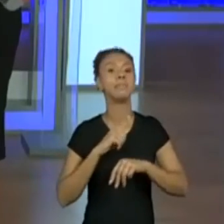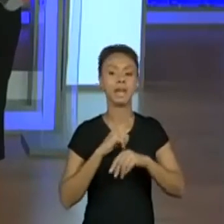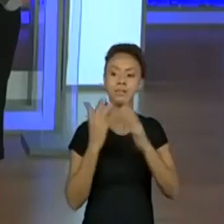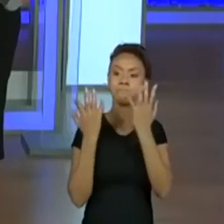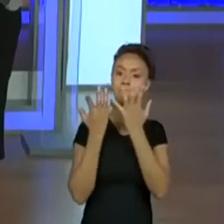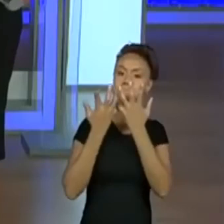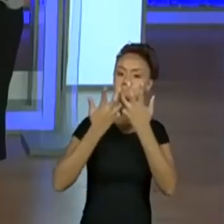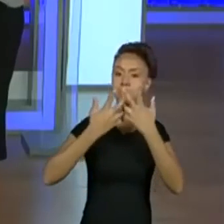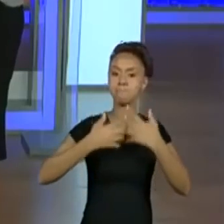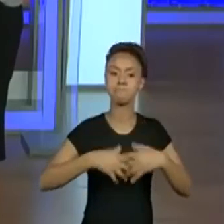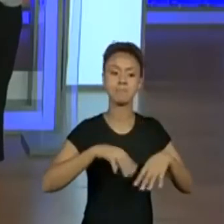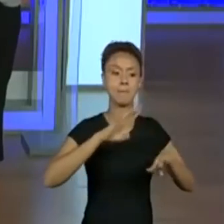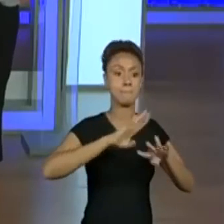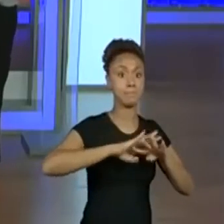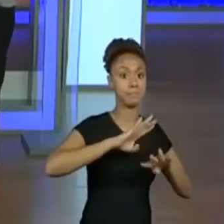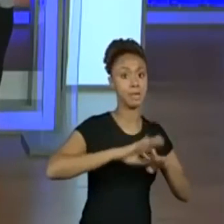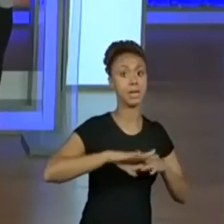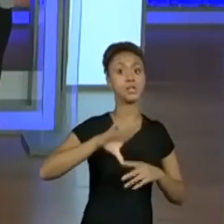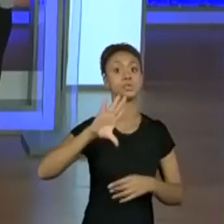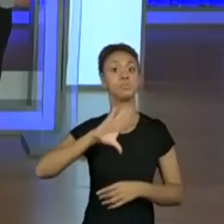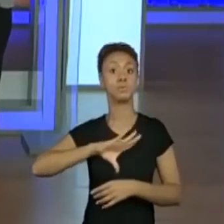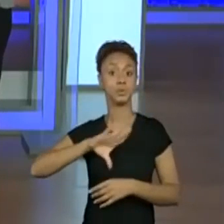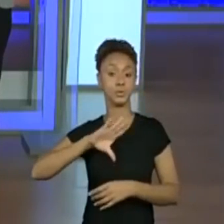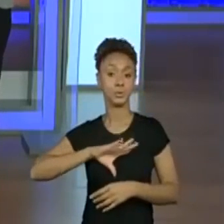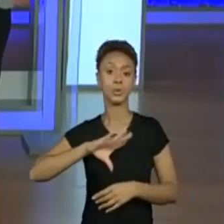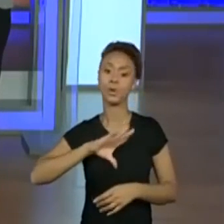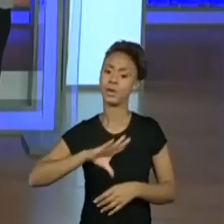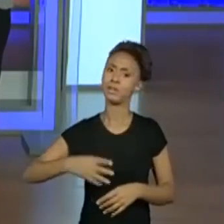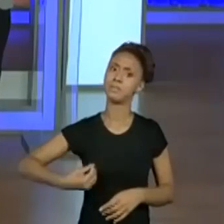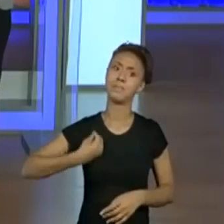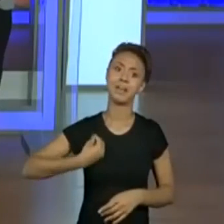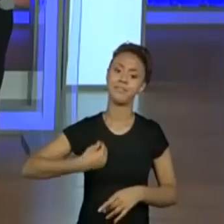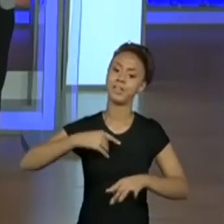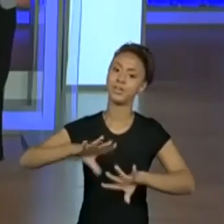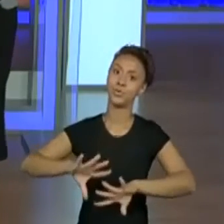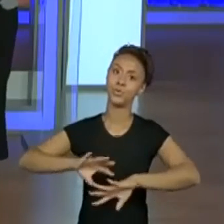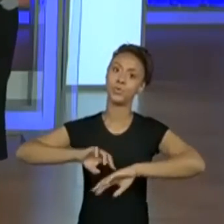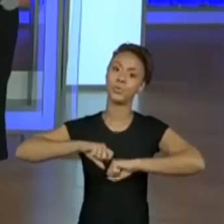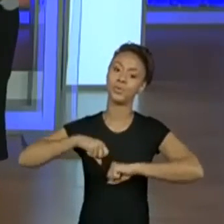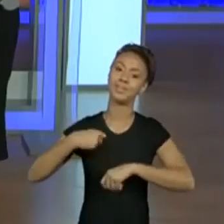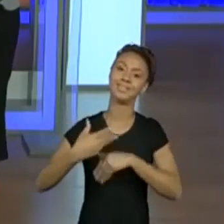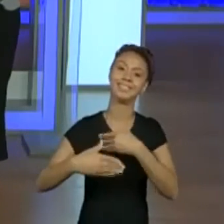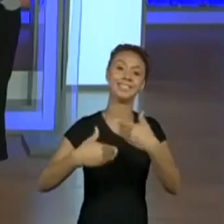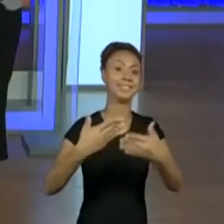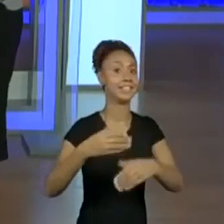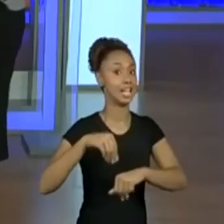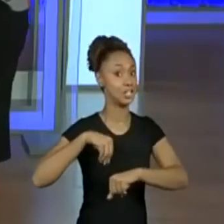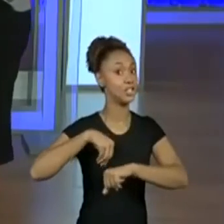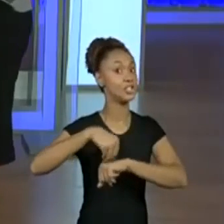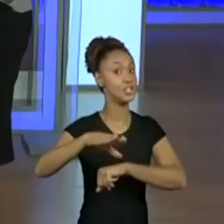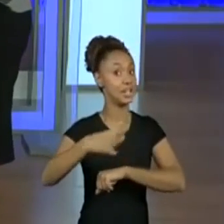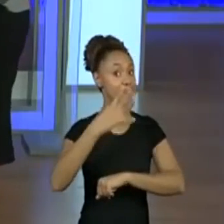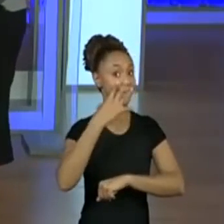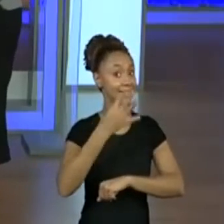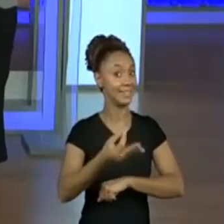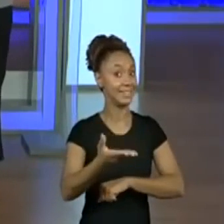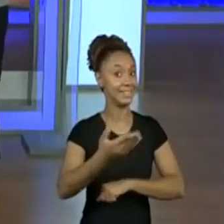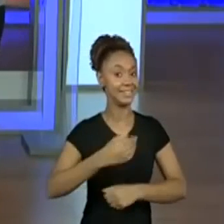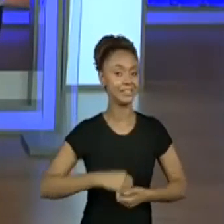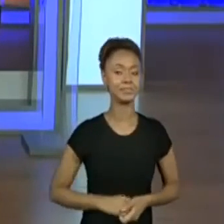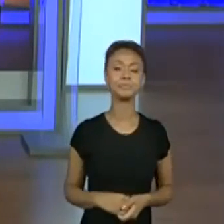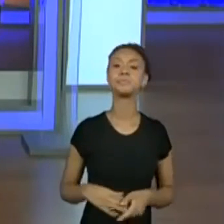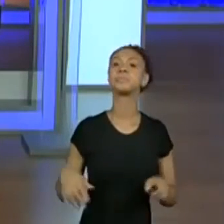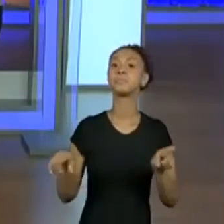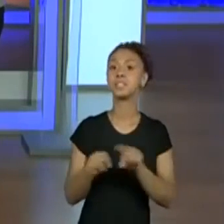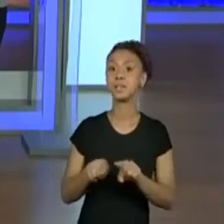todas, matemática, português, e a gente leva para a vida de vocês. Então, olha só a dica de ouro que a professora deu. E lembrando